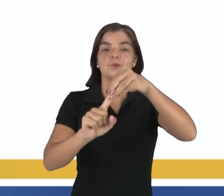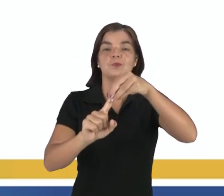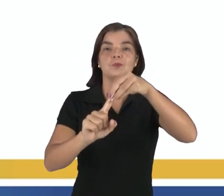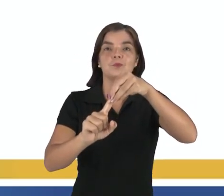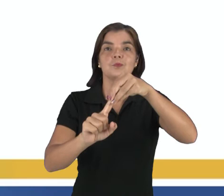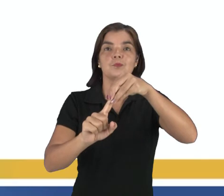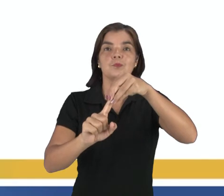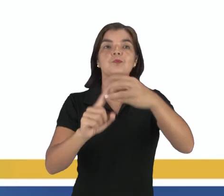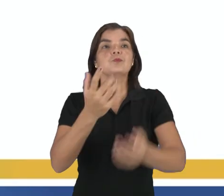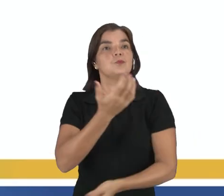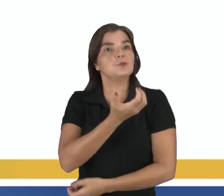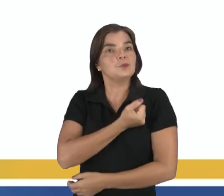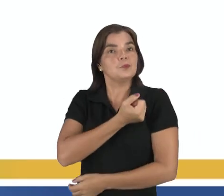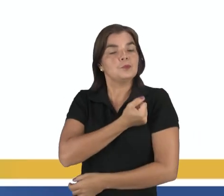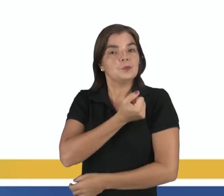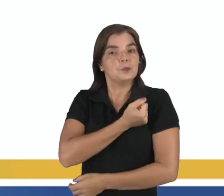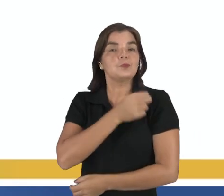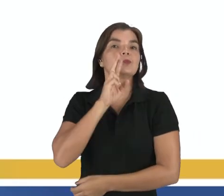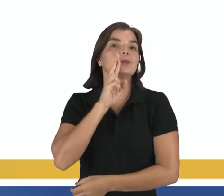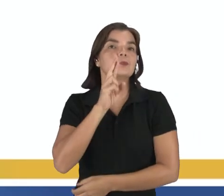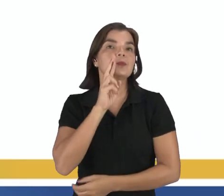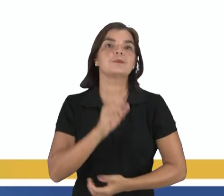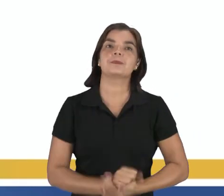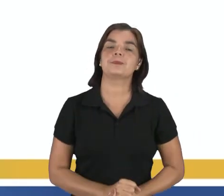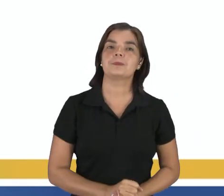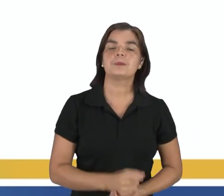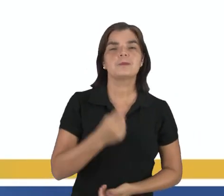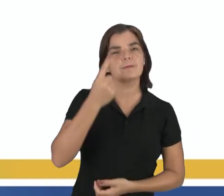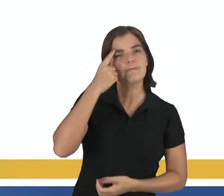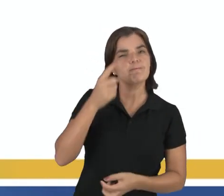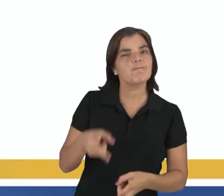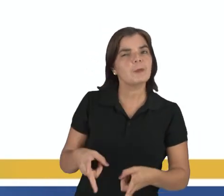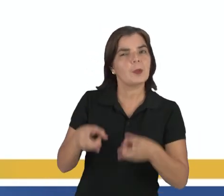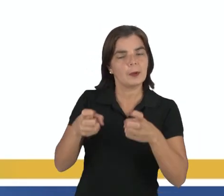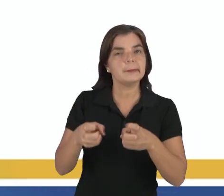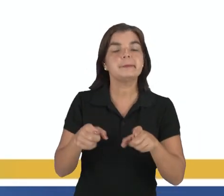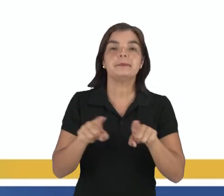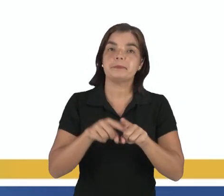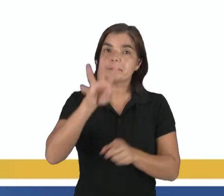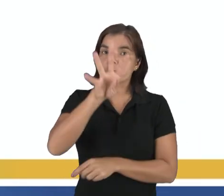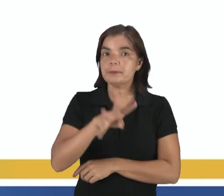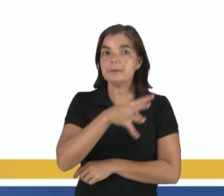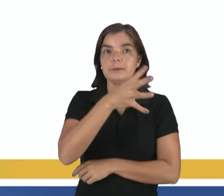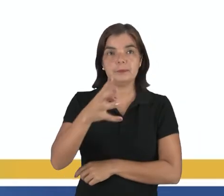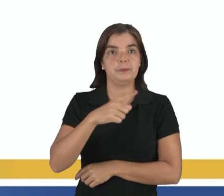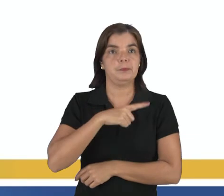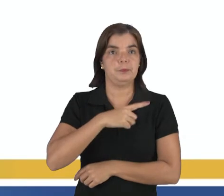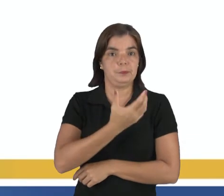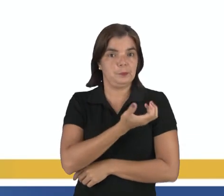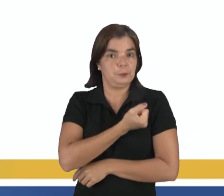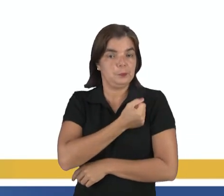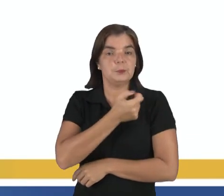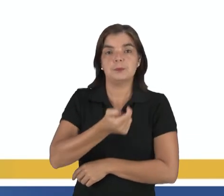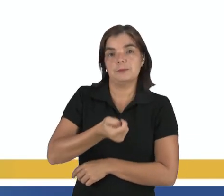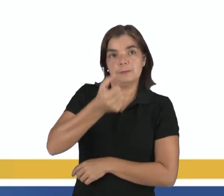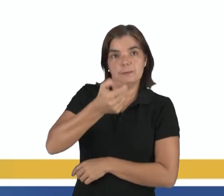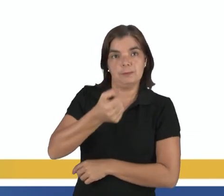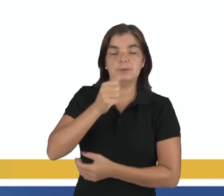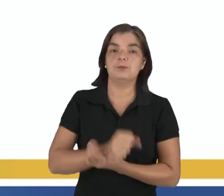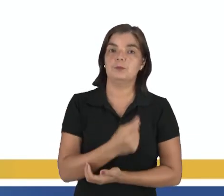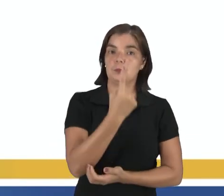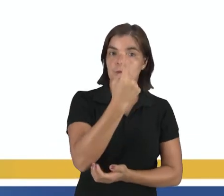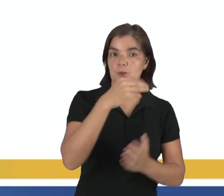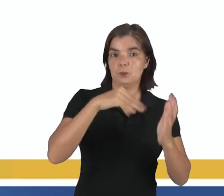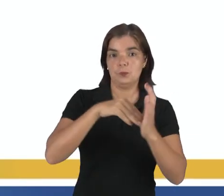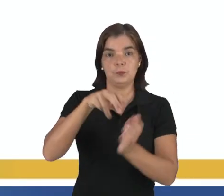número de resultado. Então, percebam aí nessa tabela que nós temos o número de moeda, que vai de